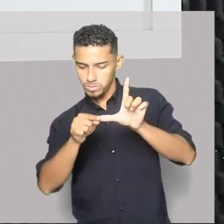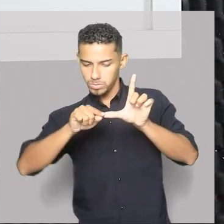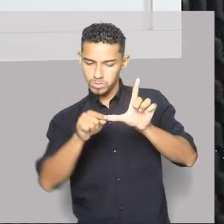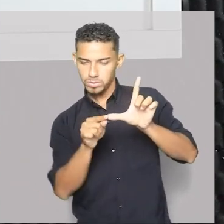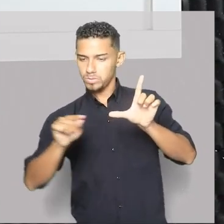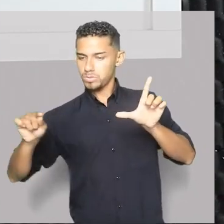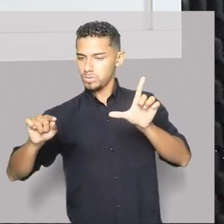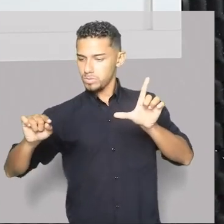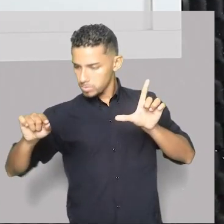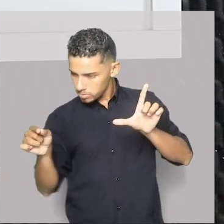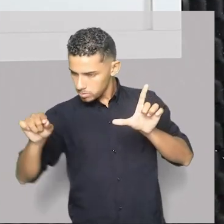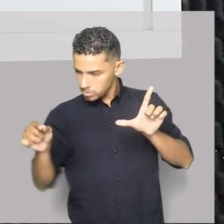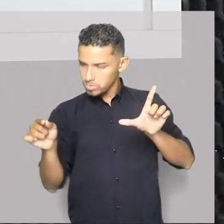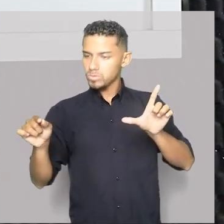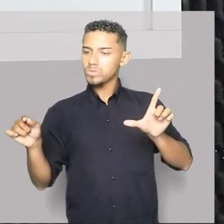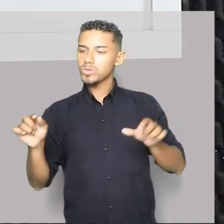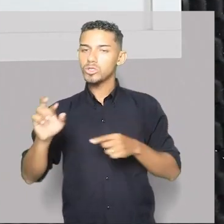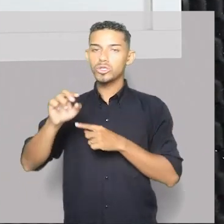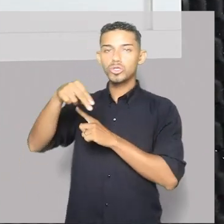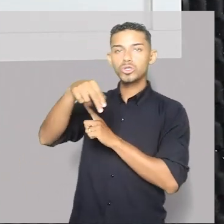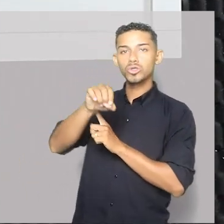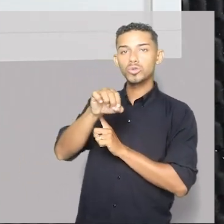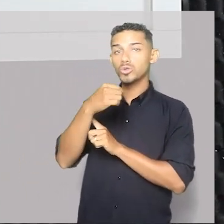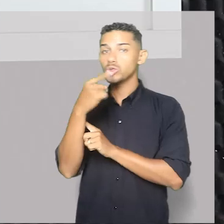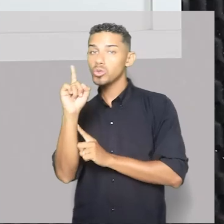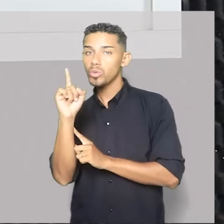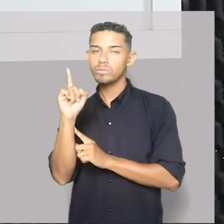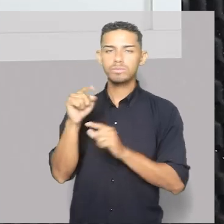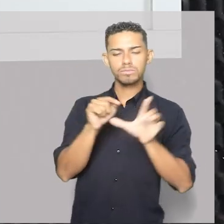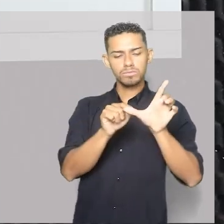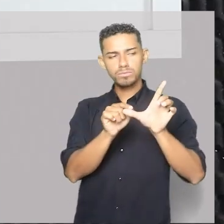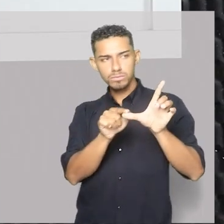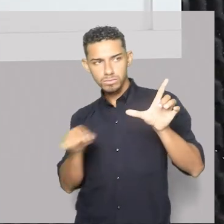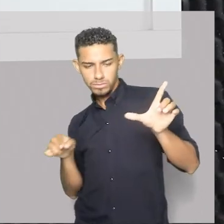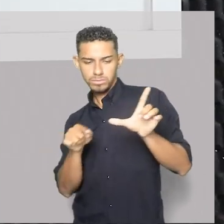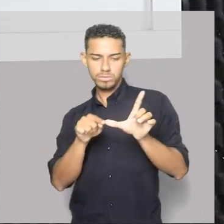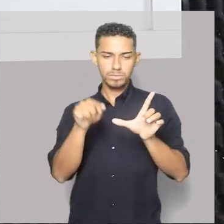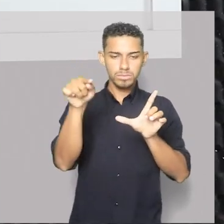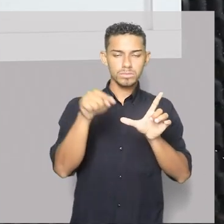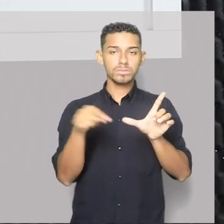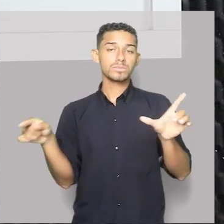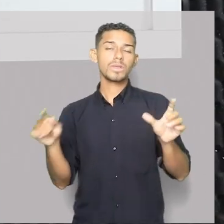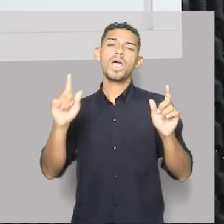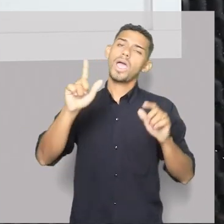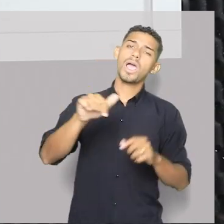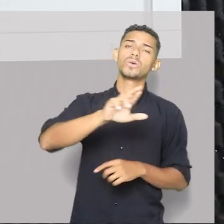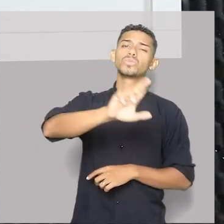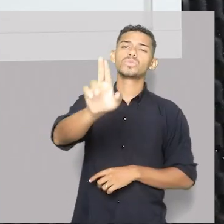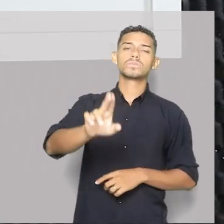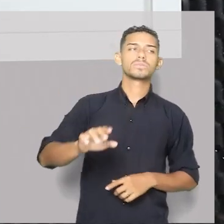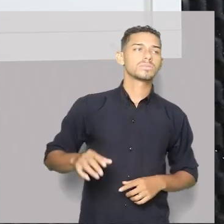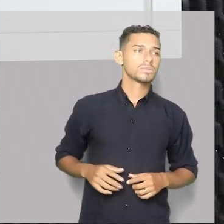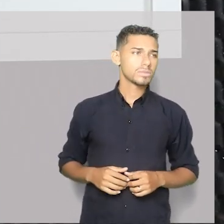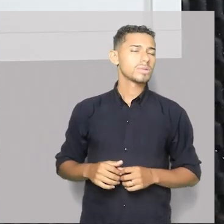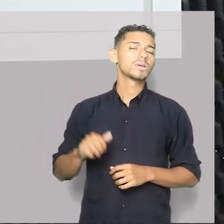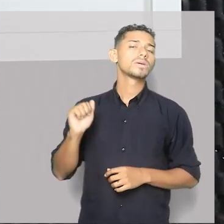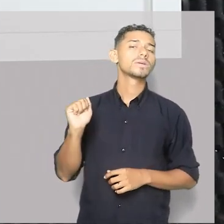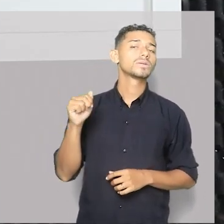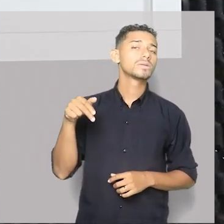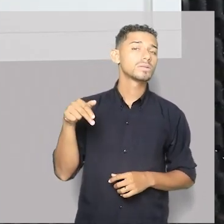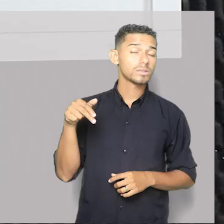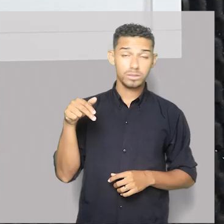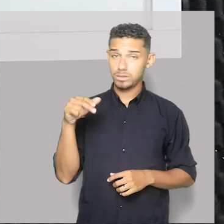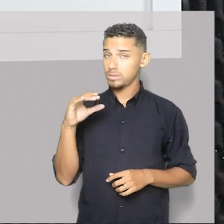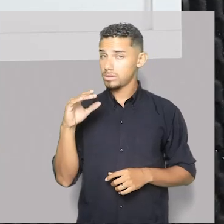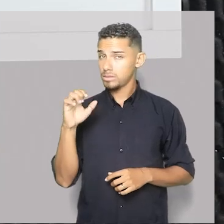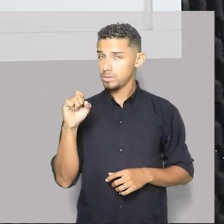que vai ali, ramificar para mais indivíduos. Esse nó é um ancestral, tá certo? Então, lá